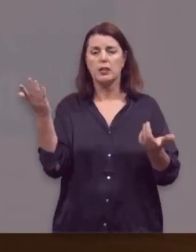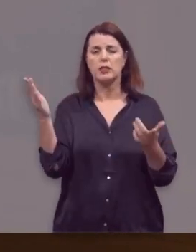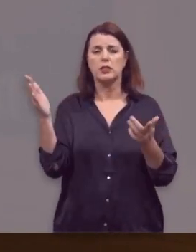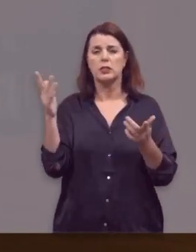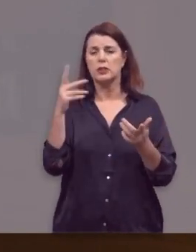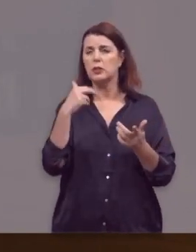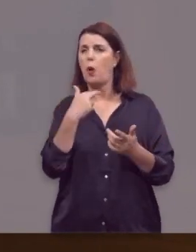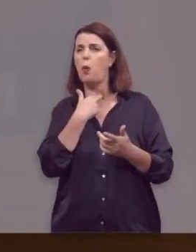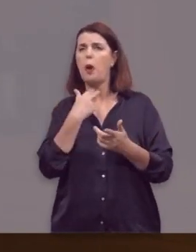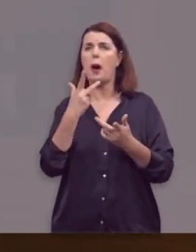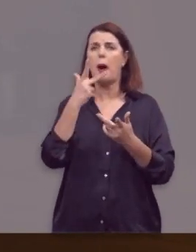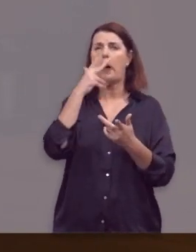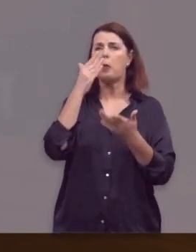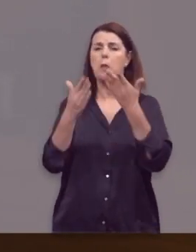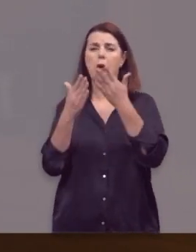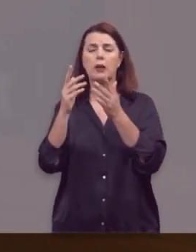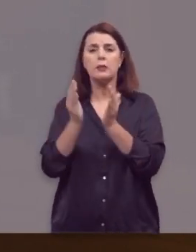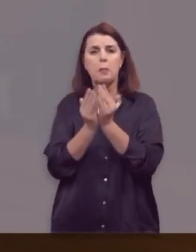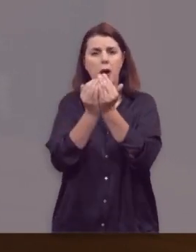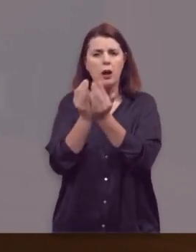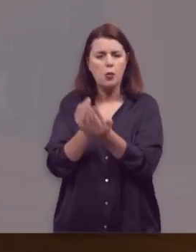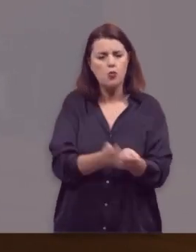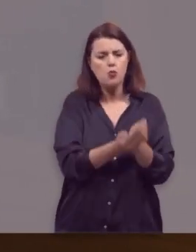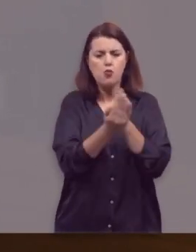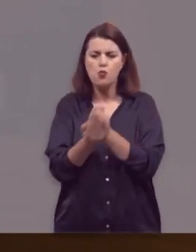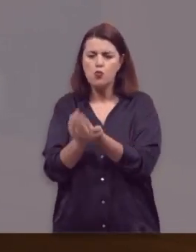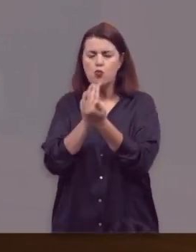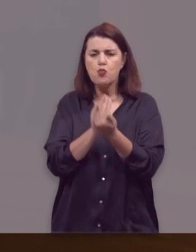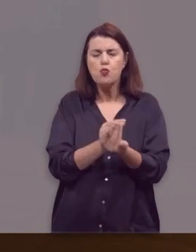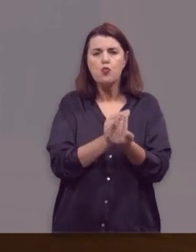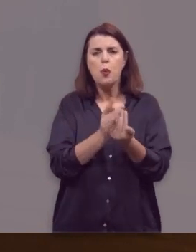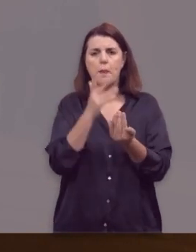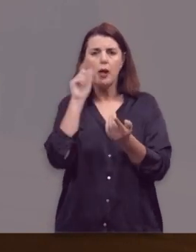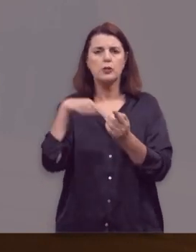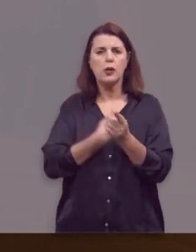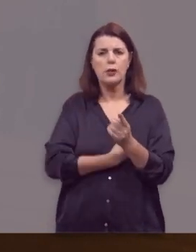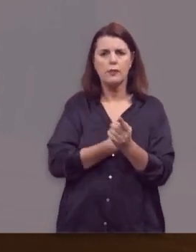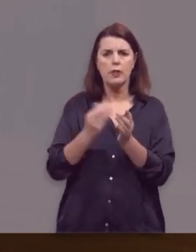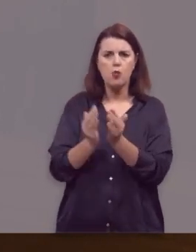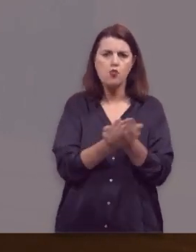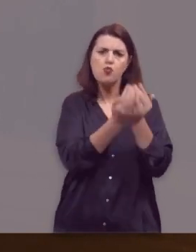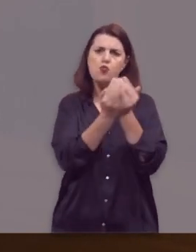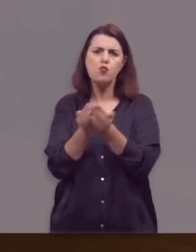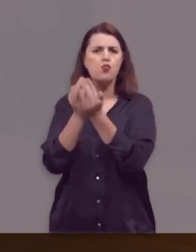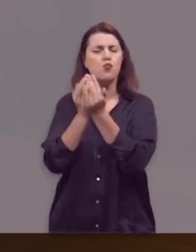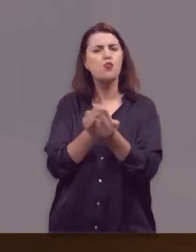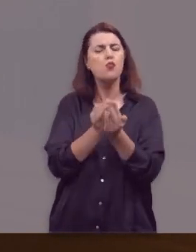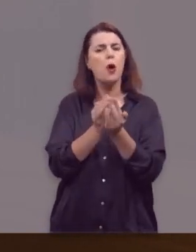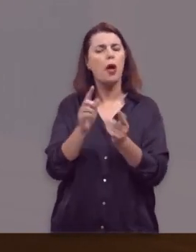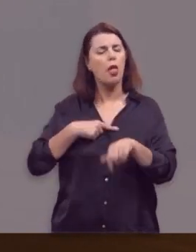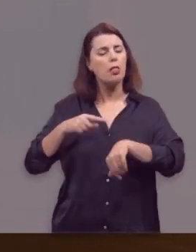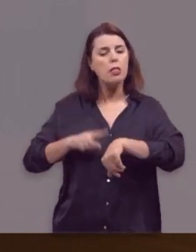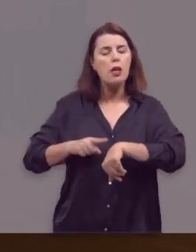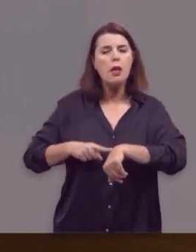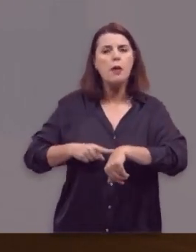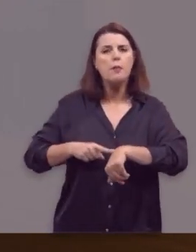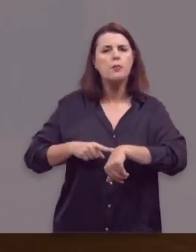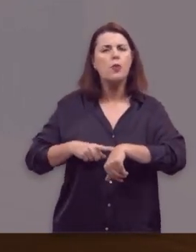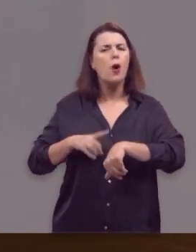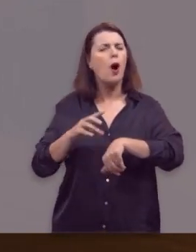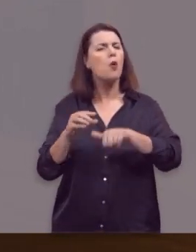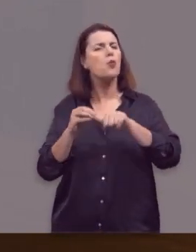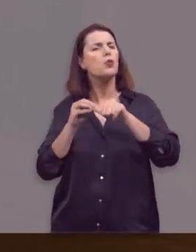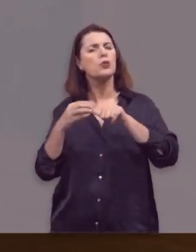lado para o outro ao sabor das circunstâncias. Nessas horas, parece que a única voz